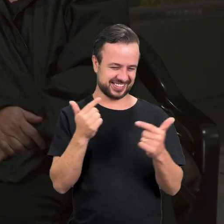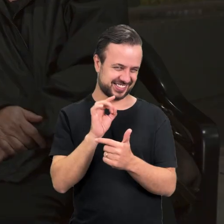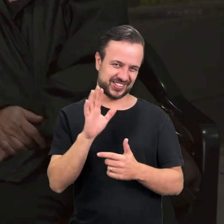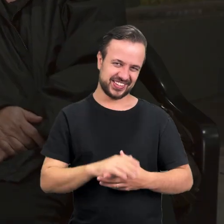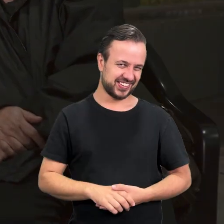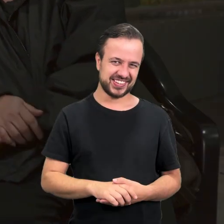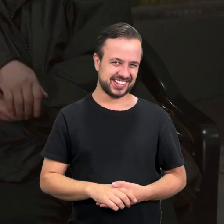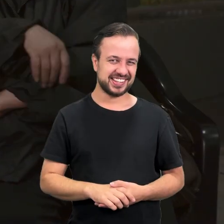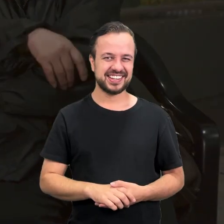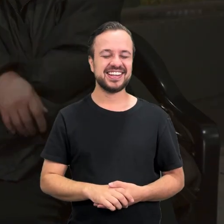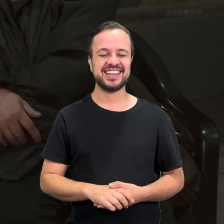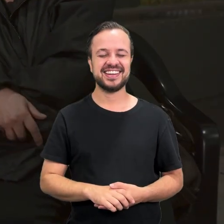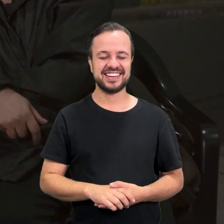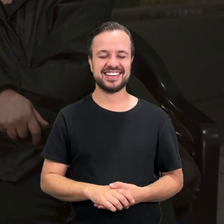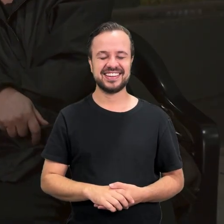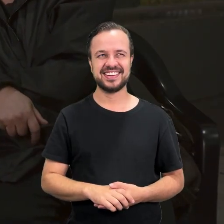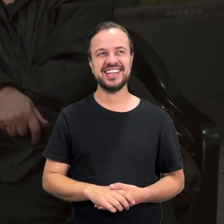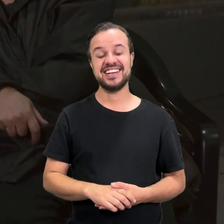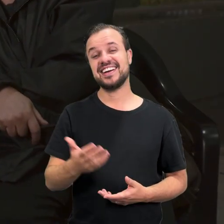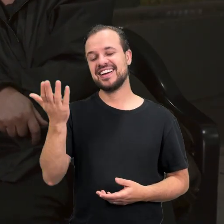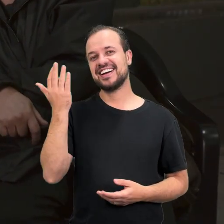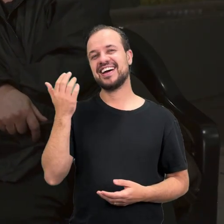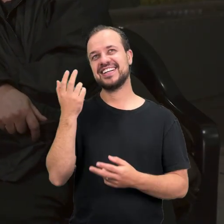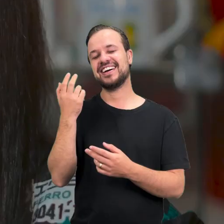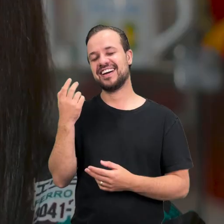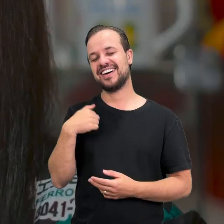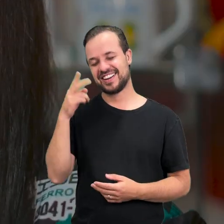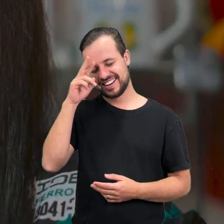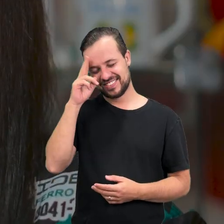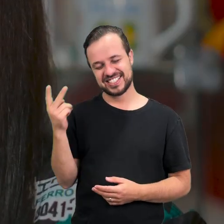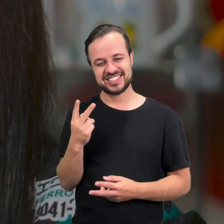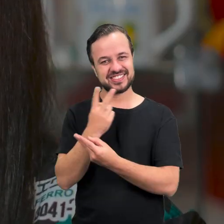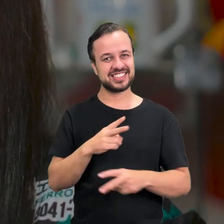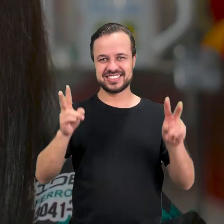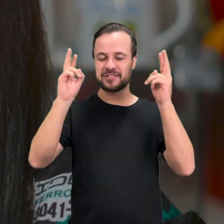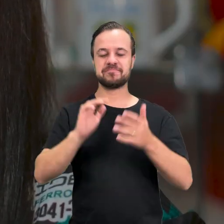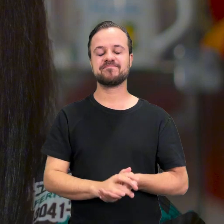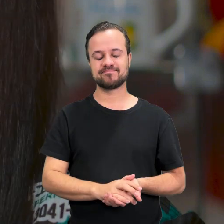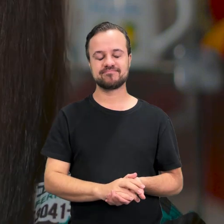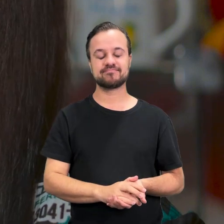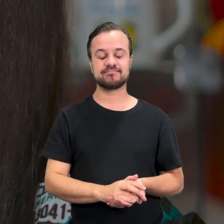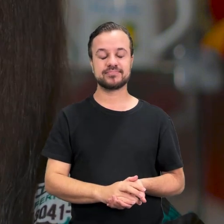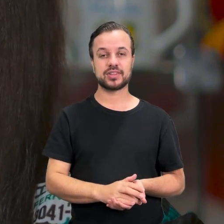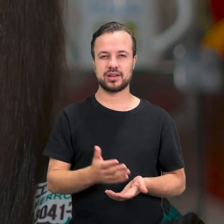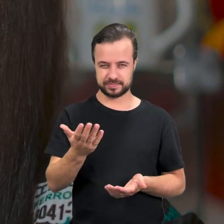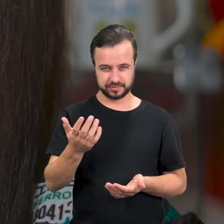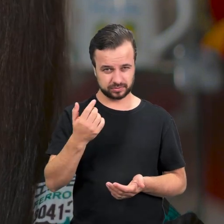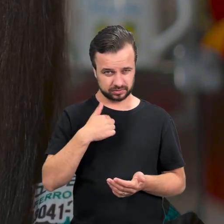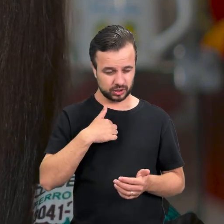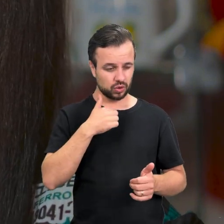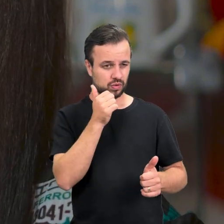só ria. Mas naquele dia a gente ganhou. E uma vez jogando no